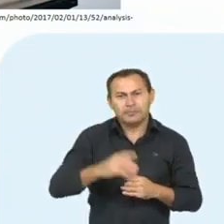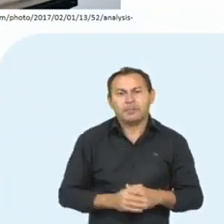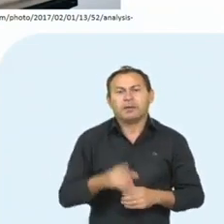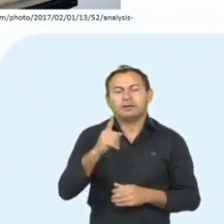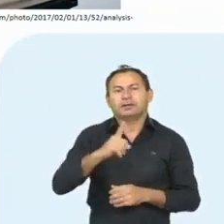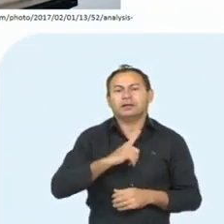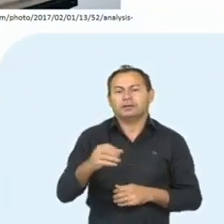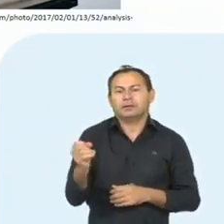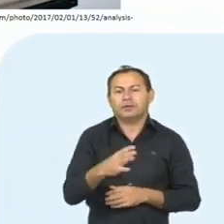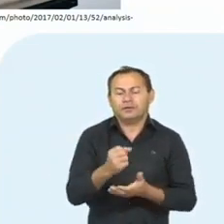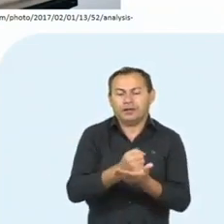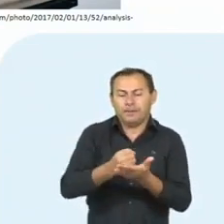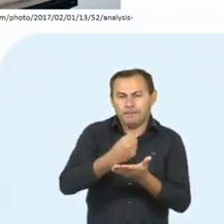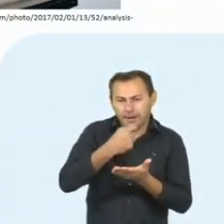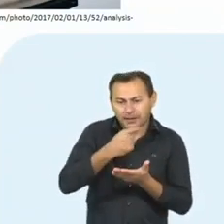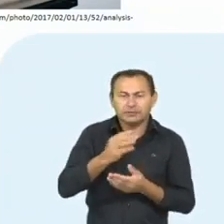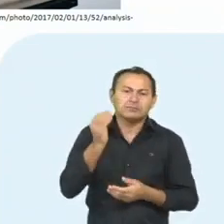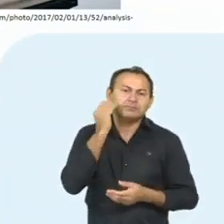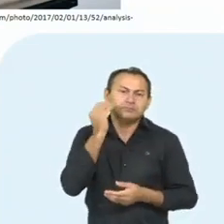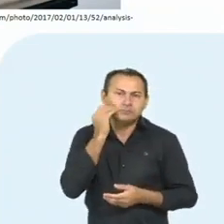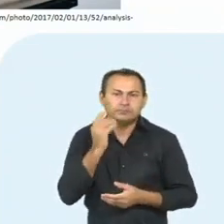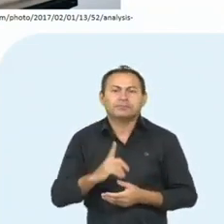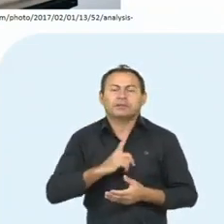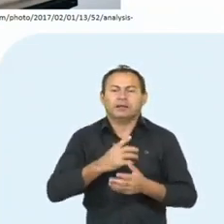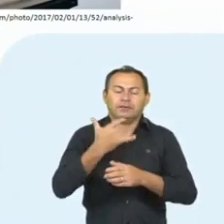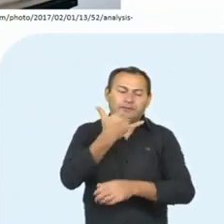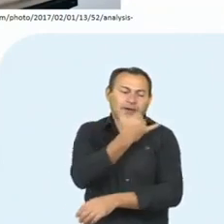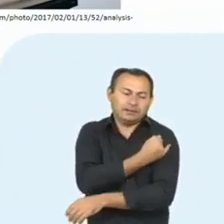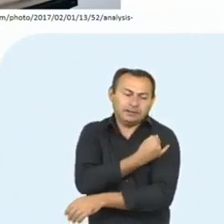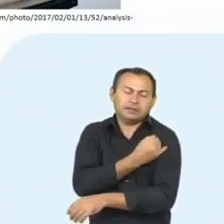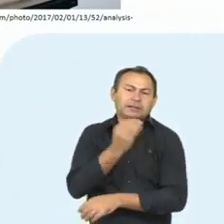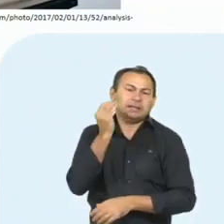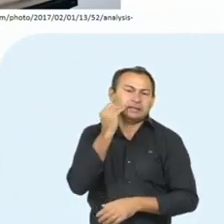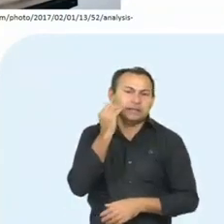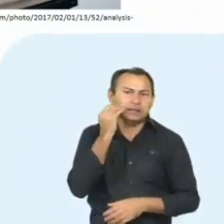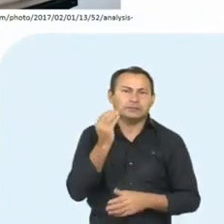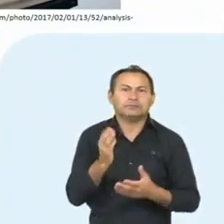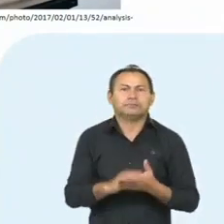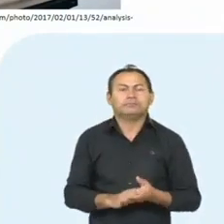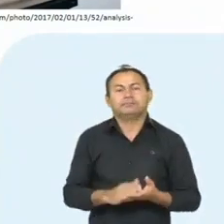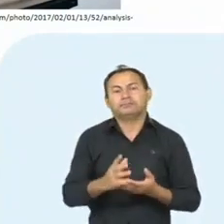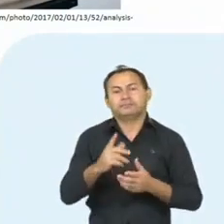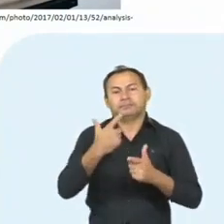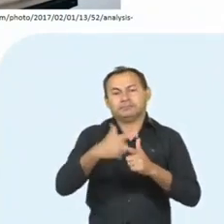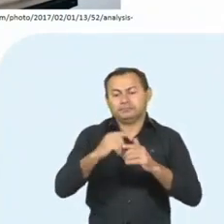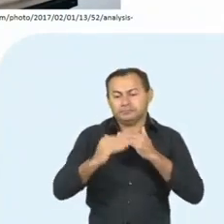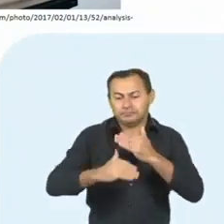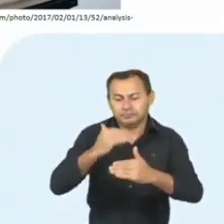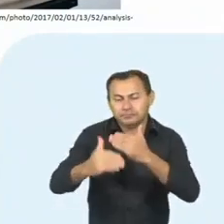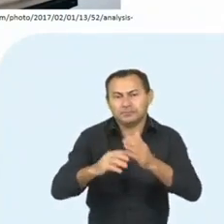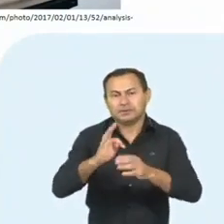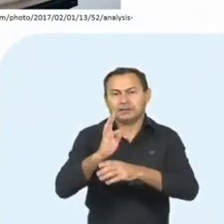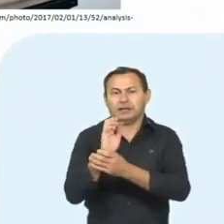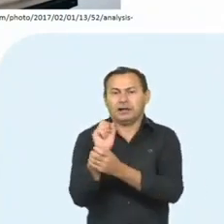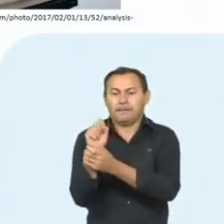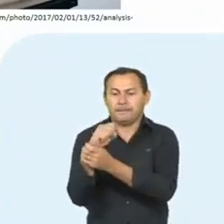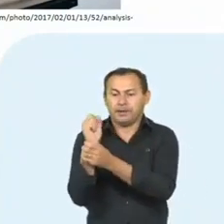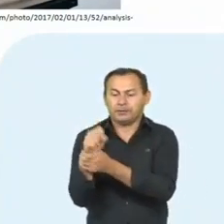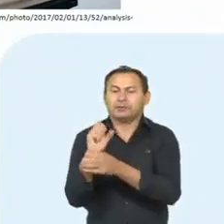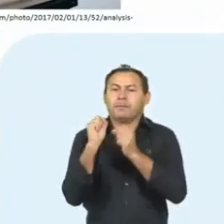tem novos remédios sendo testados, você tem vacinas sendo testadas e esses progressos terapêuticos eles